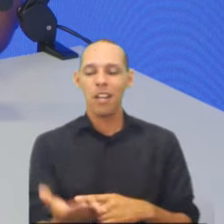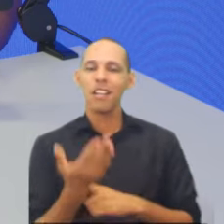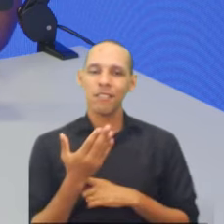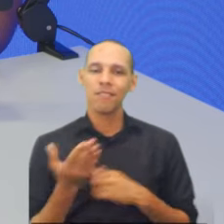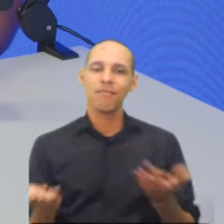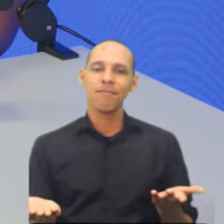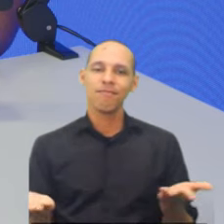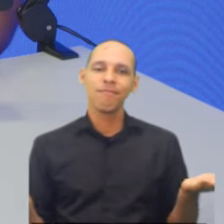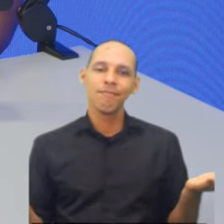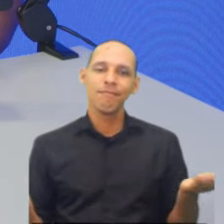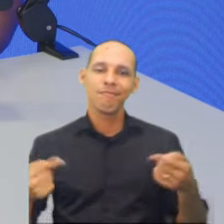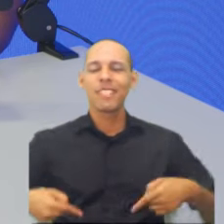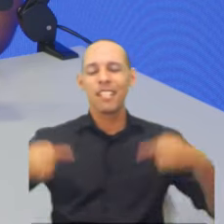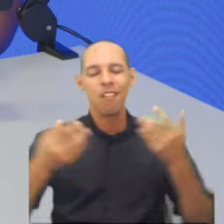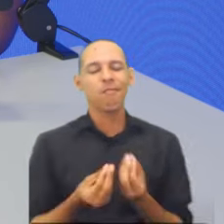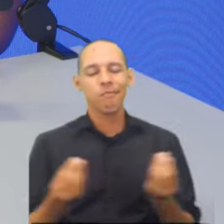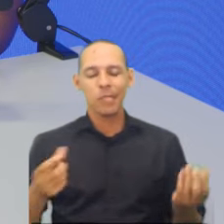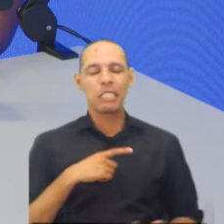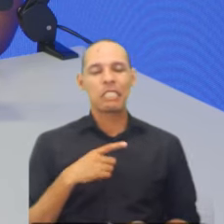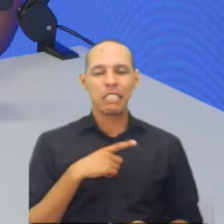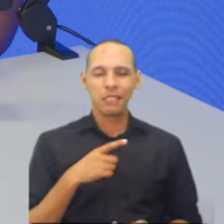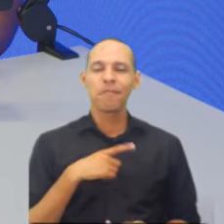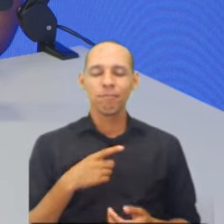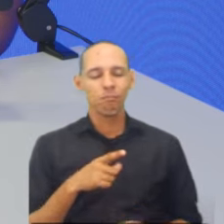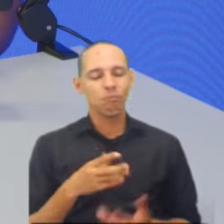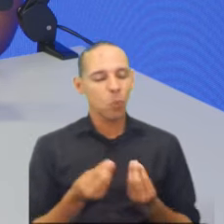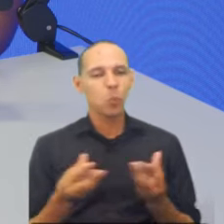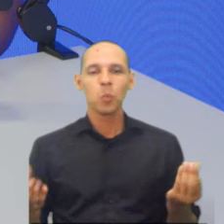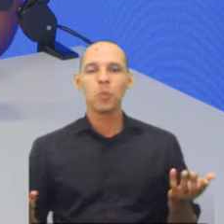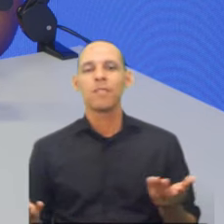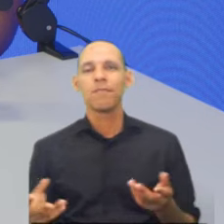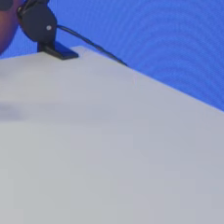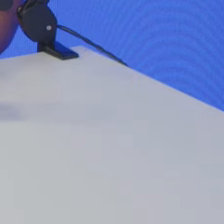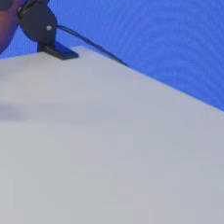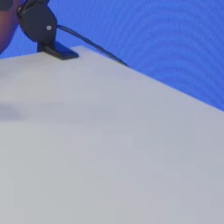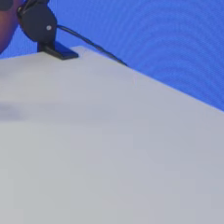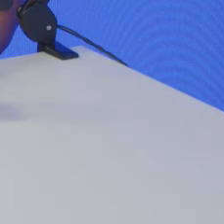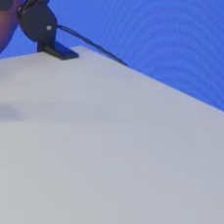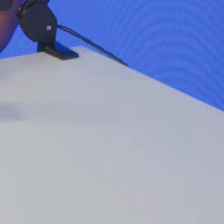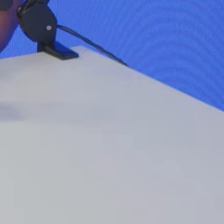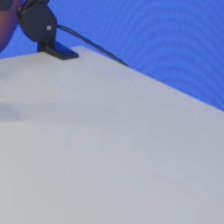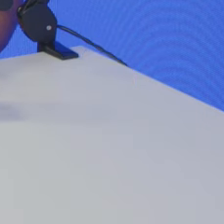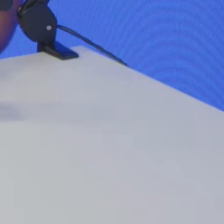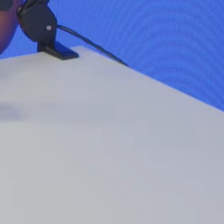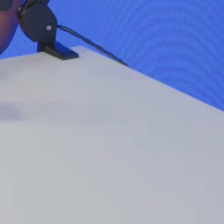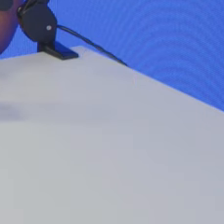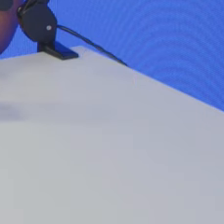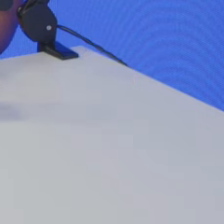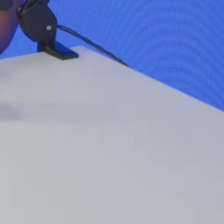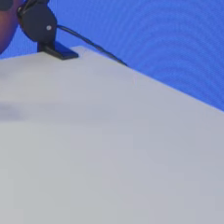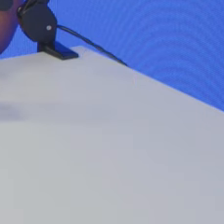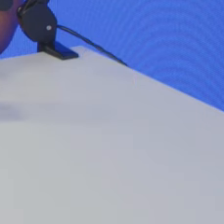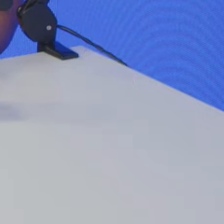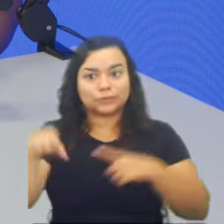prontas me atendessem Então a gente tem muito desafio muito muito desafio fio como como sociedade